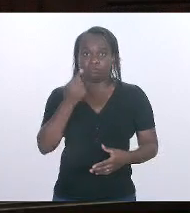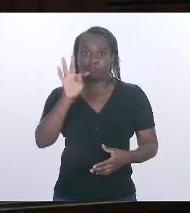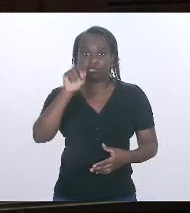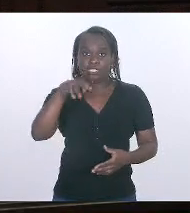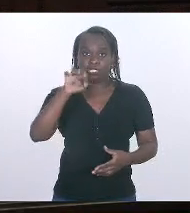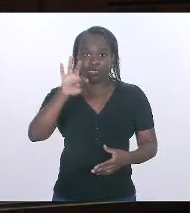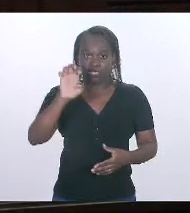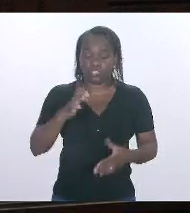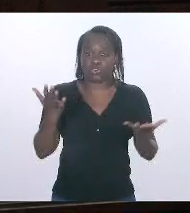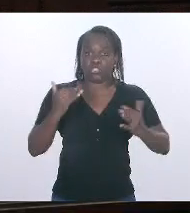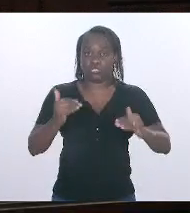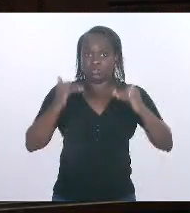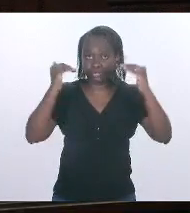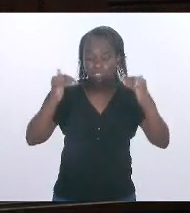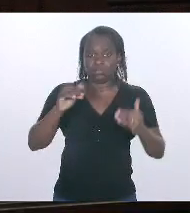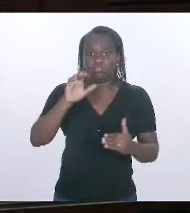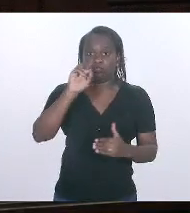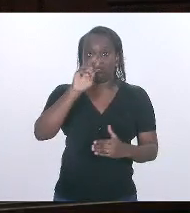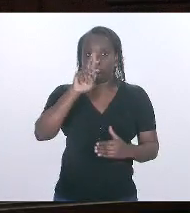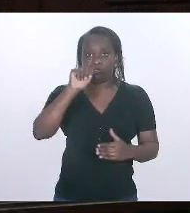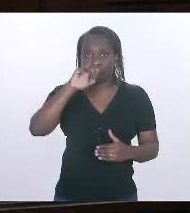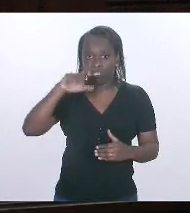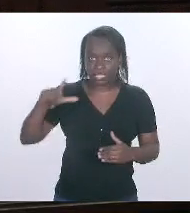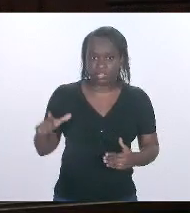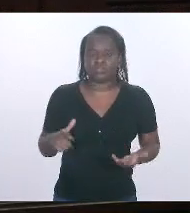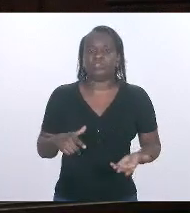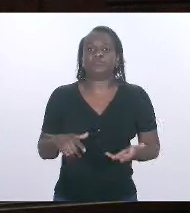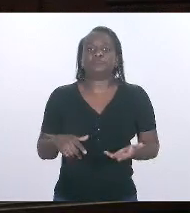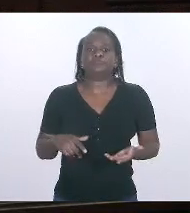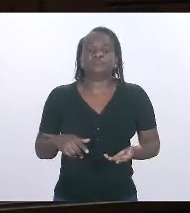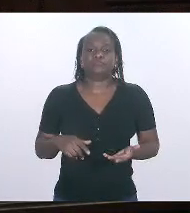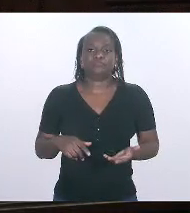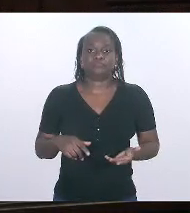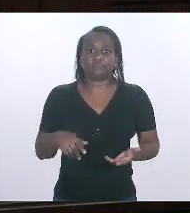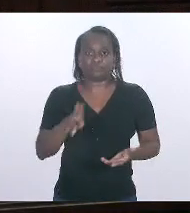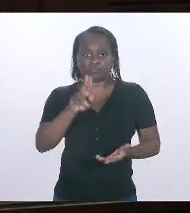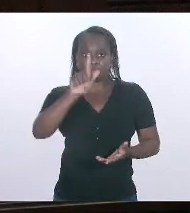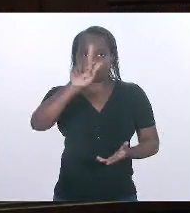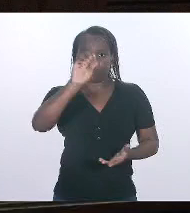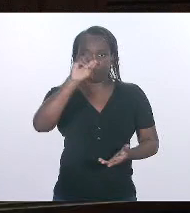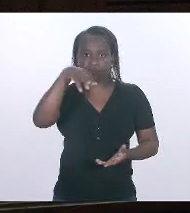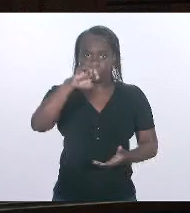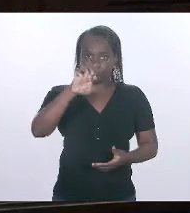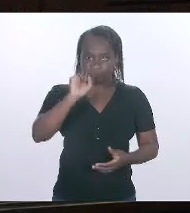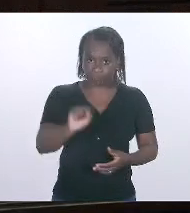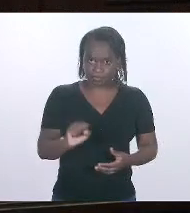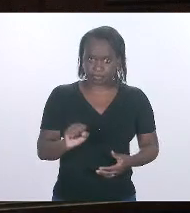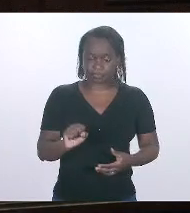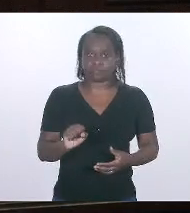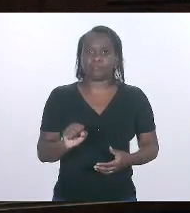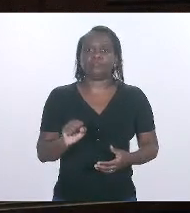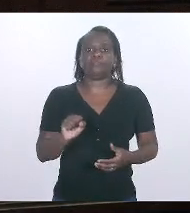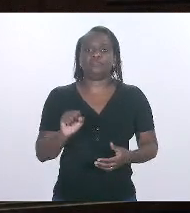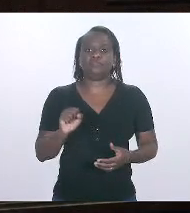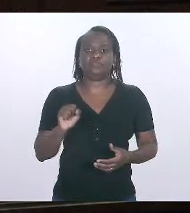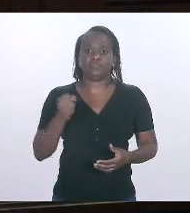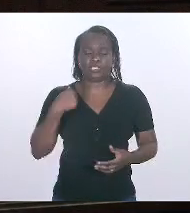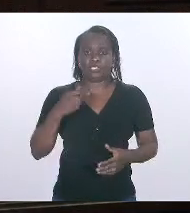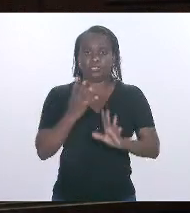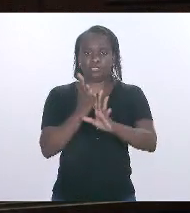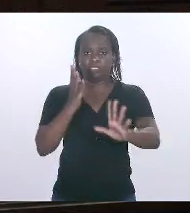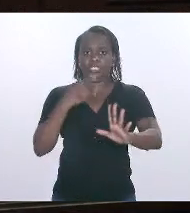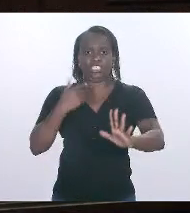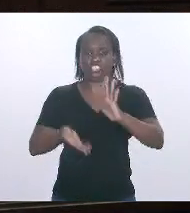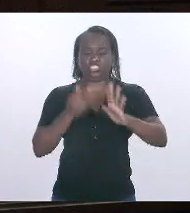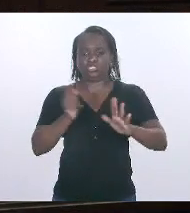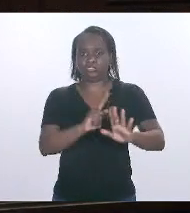que hoje é coronel acho que é tenente-coronel, chamado Gomes, que me tirou de forma uma vez quando